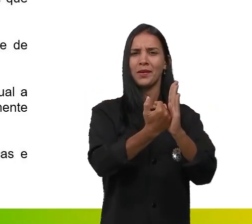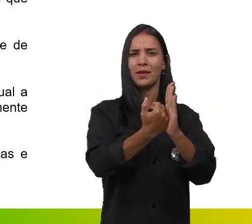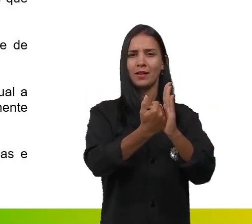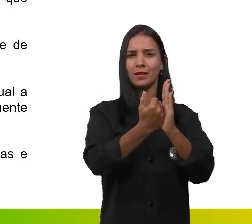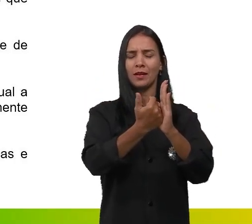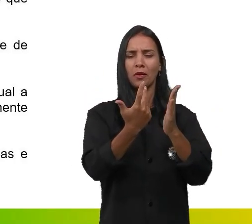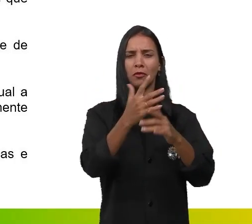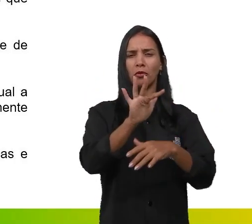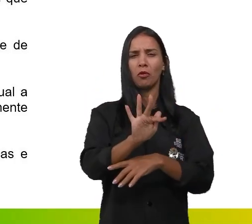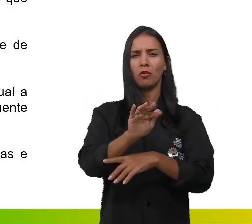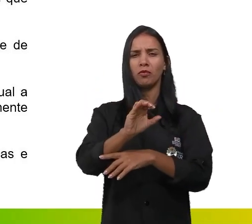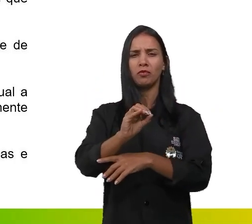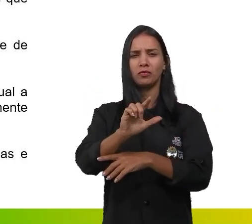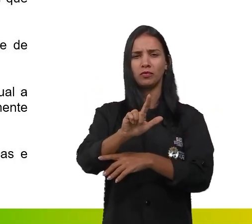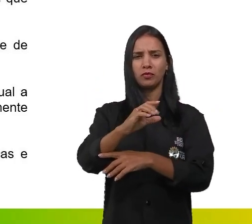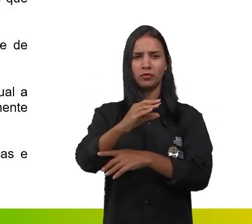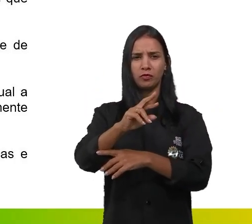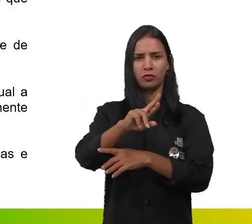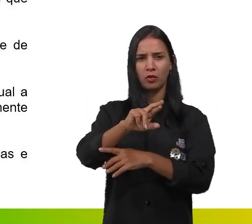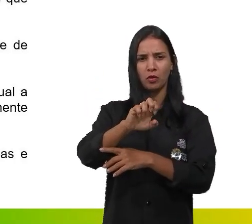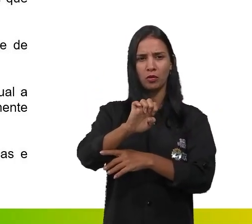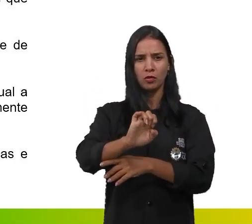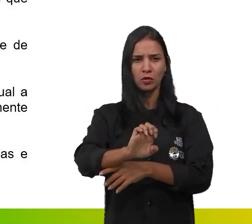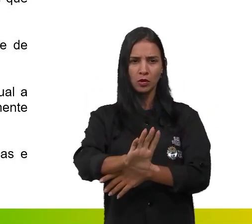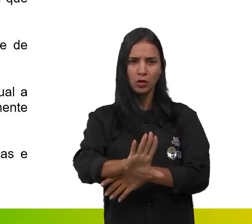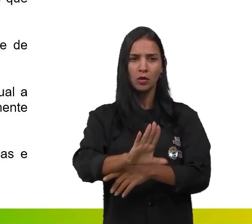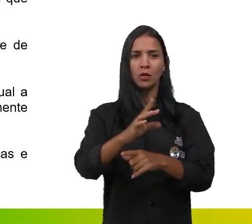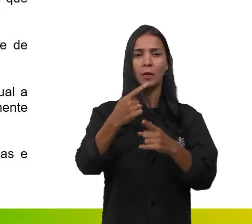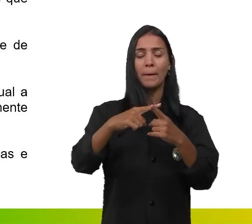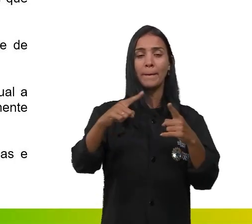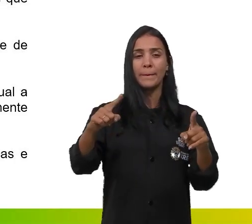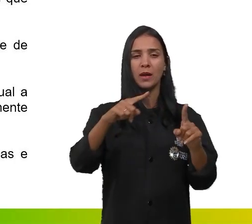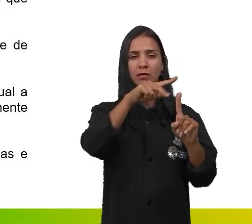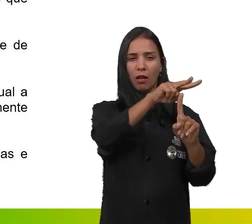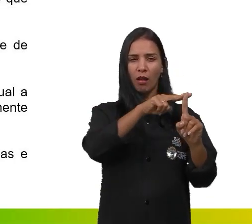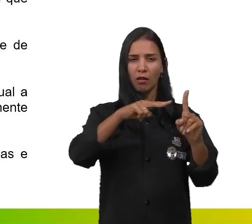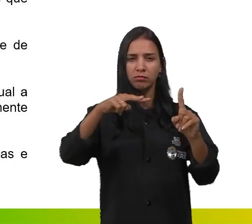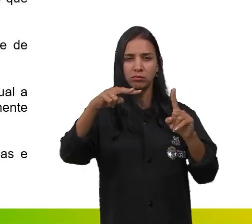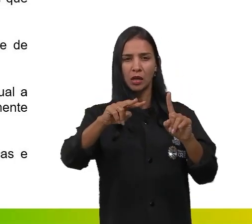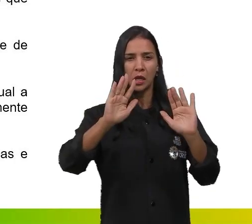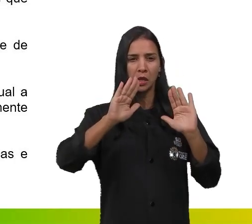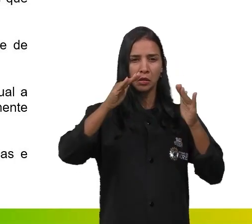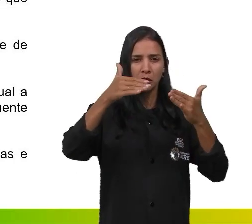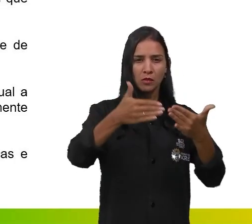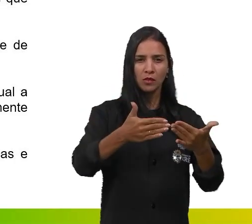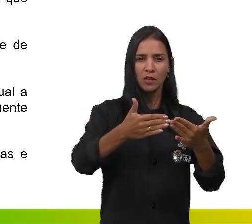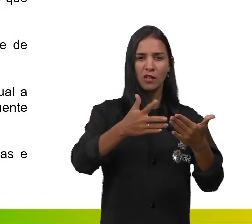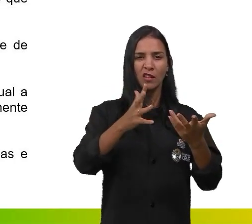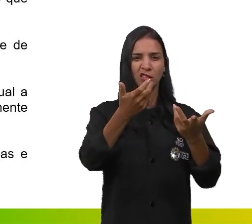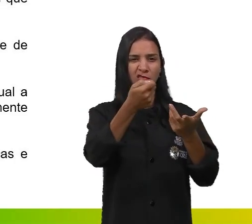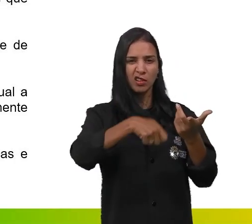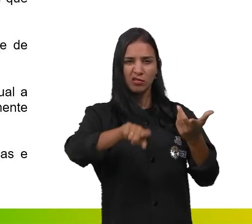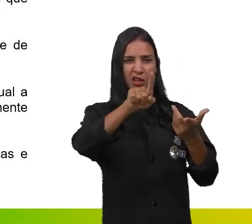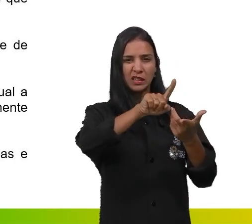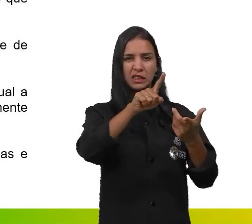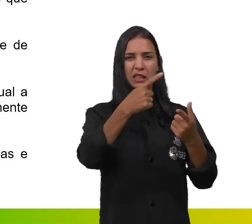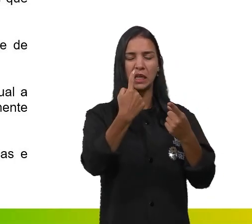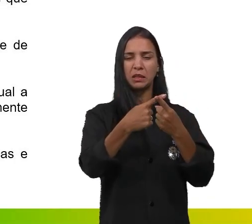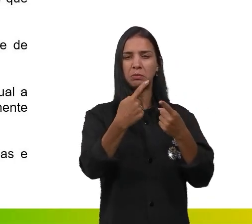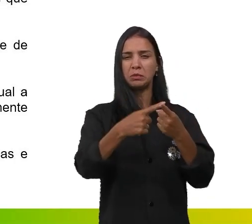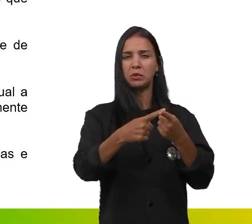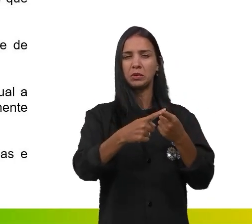e exóticas, reforçando o olhar etnocêntrico que nega a complexidade de suas